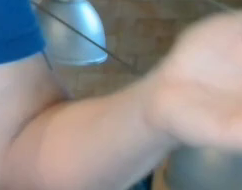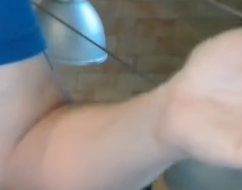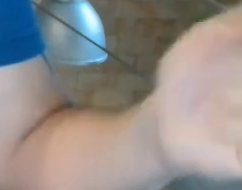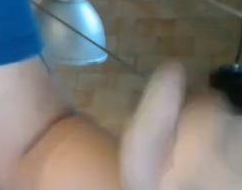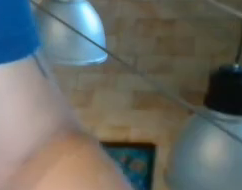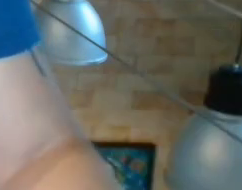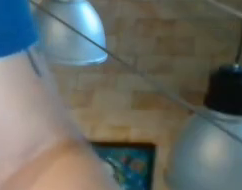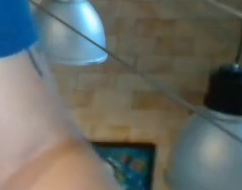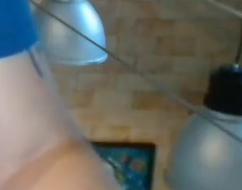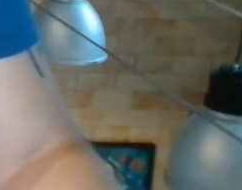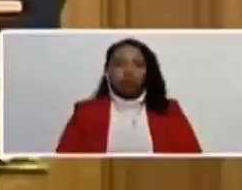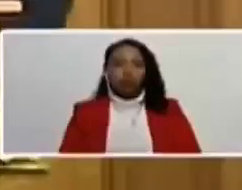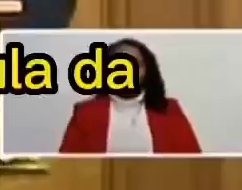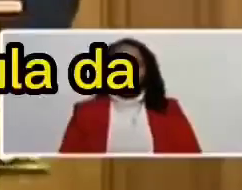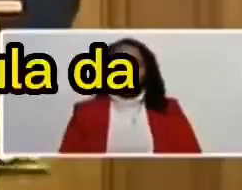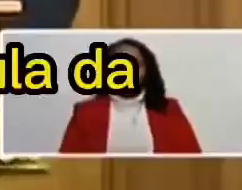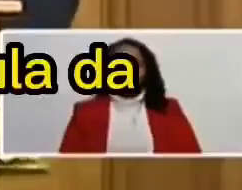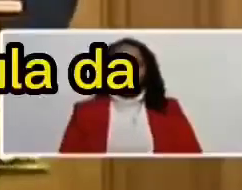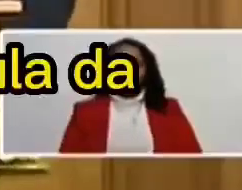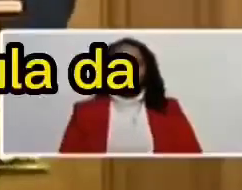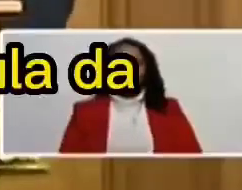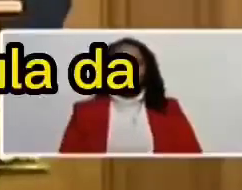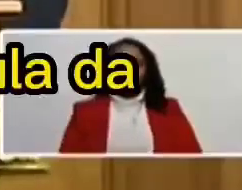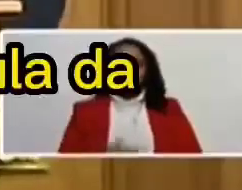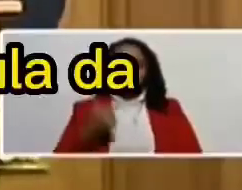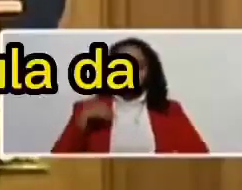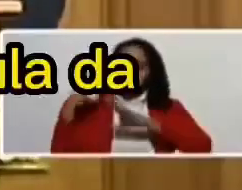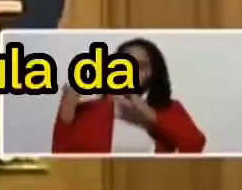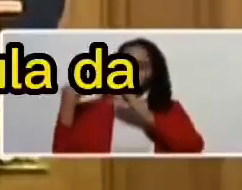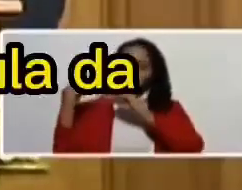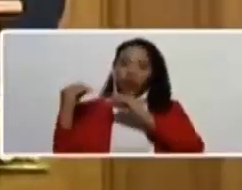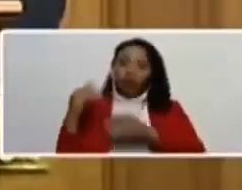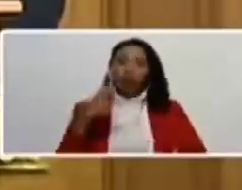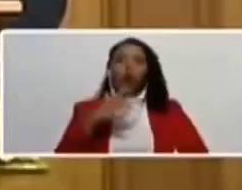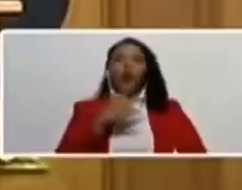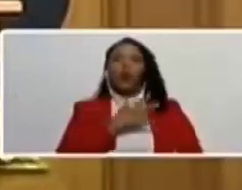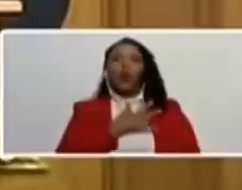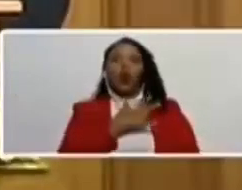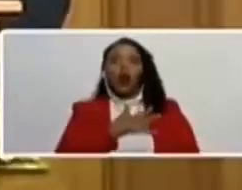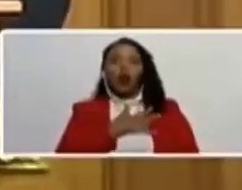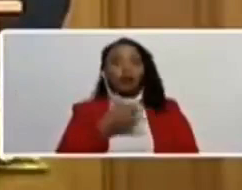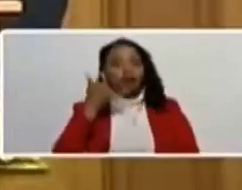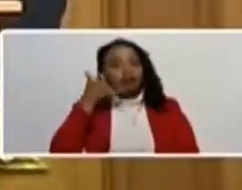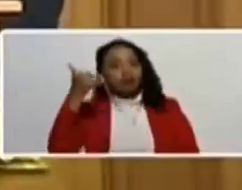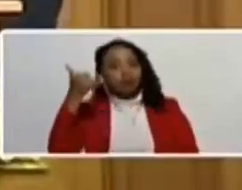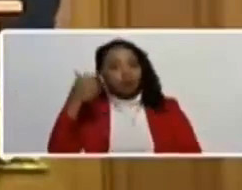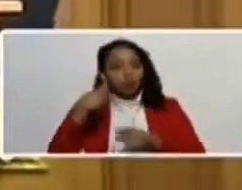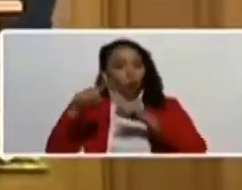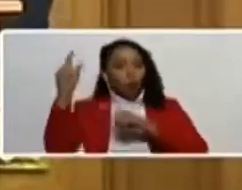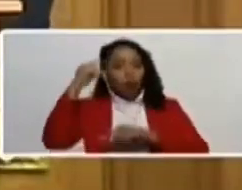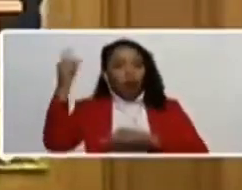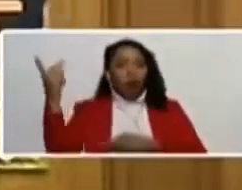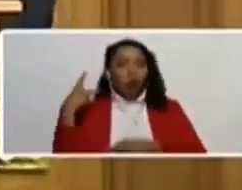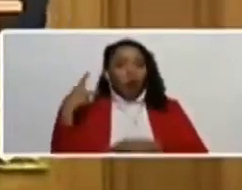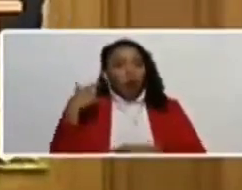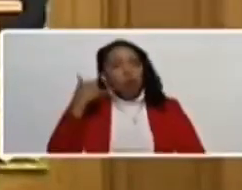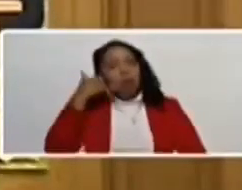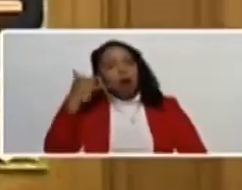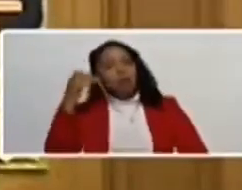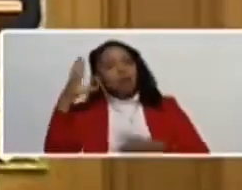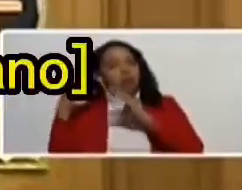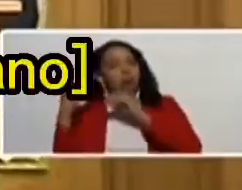o próprio Maduro. Eu falava com o presidente Lula da Silva por telefone no outro dia. Lo